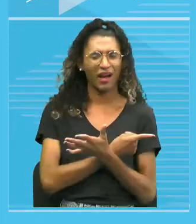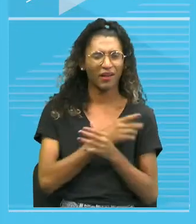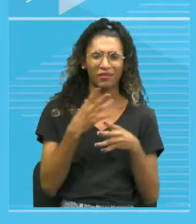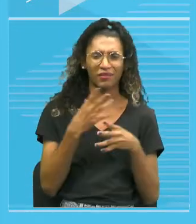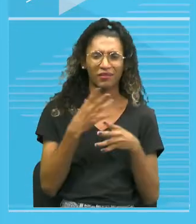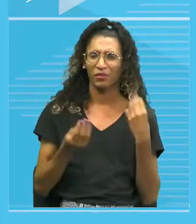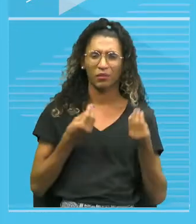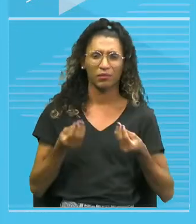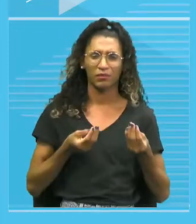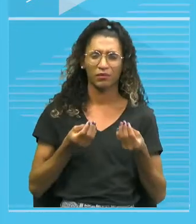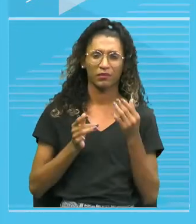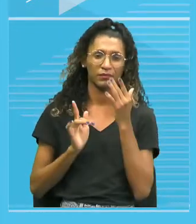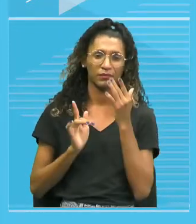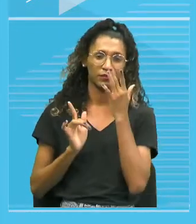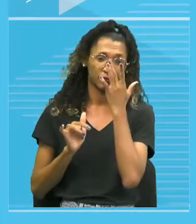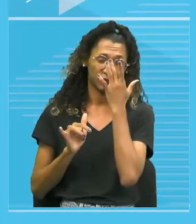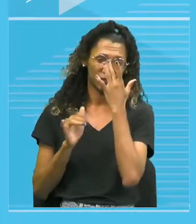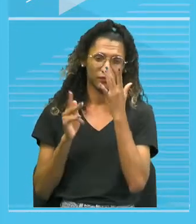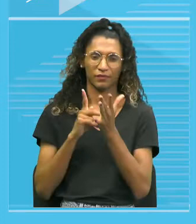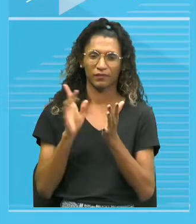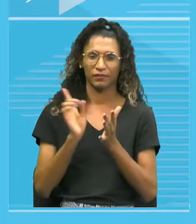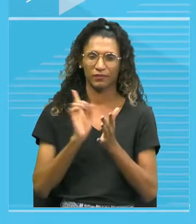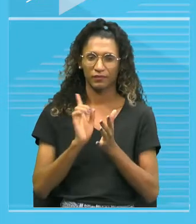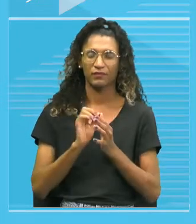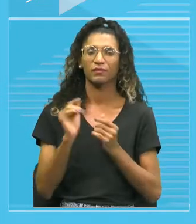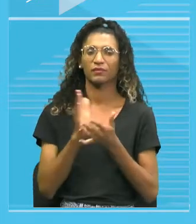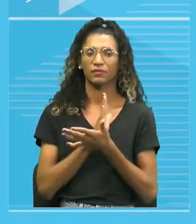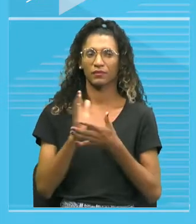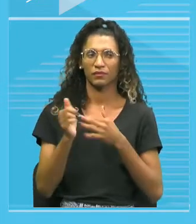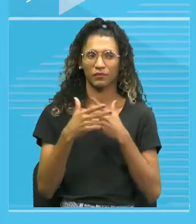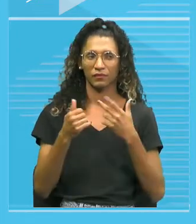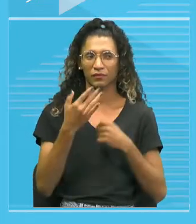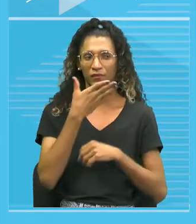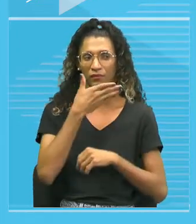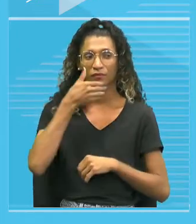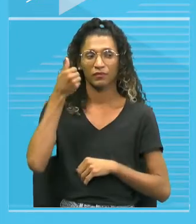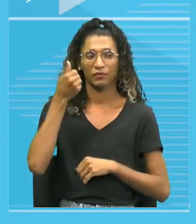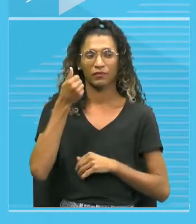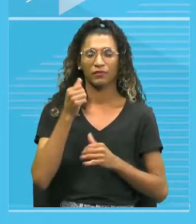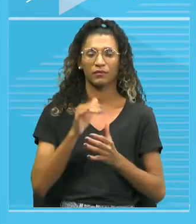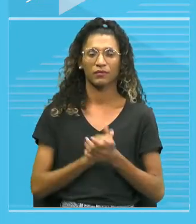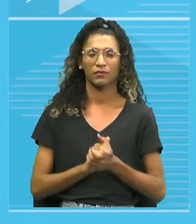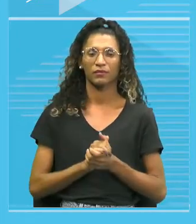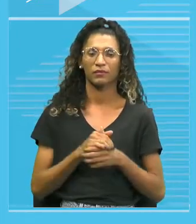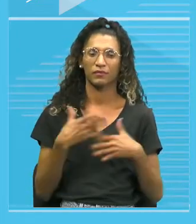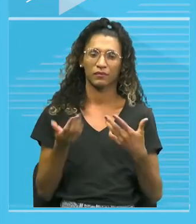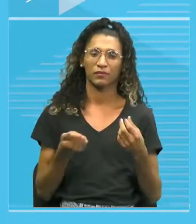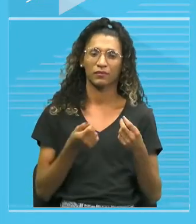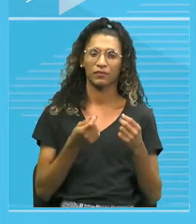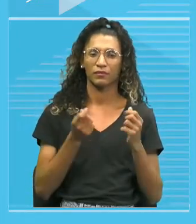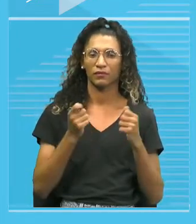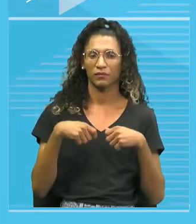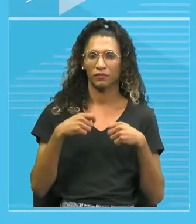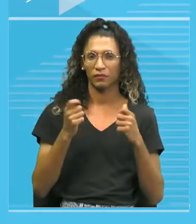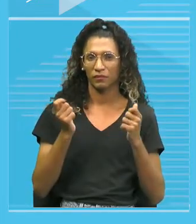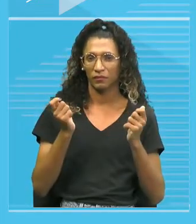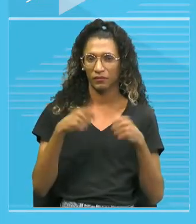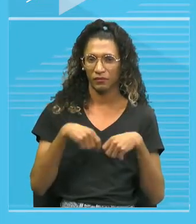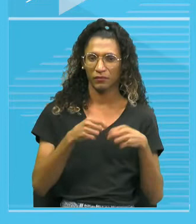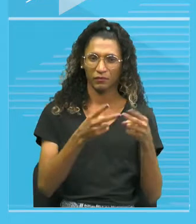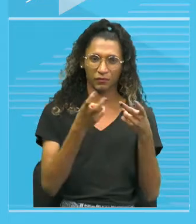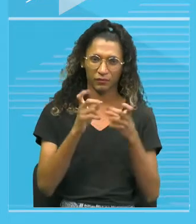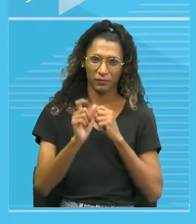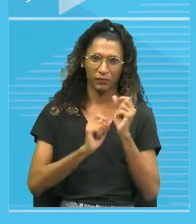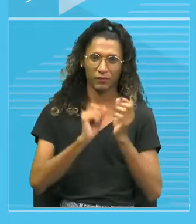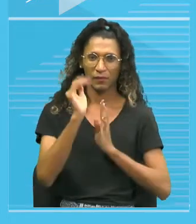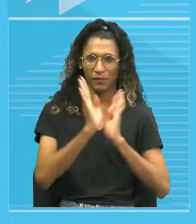Gente, não é verdade não, as coisas melhoraram e melhoraram muito. Basta você ver na época de seus pais,